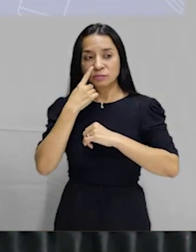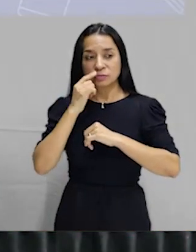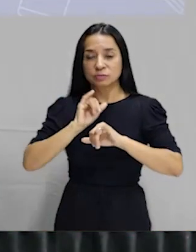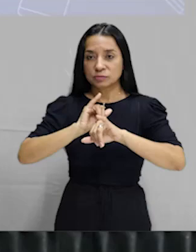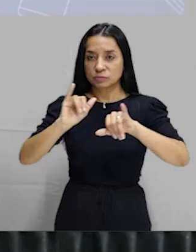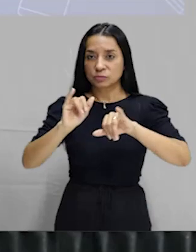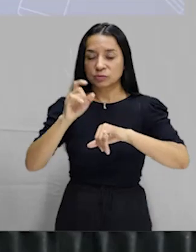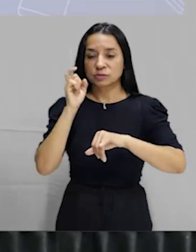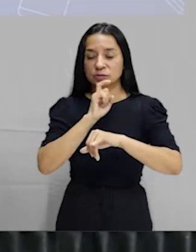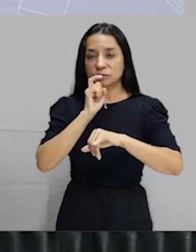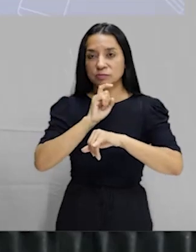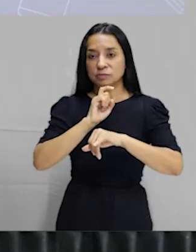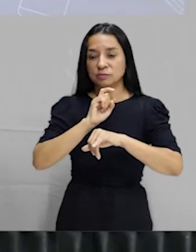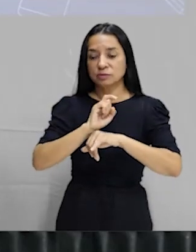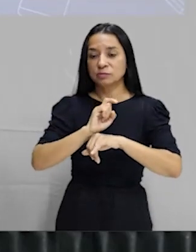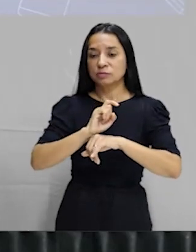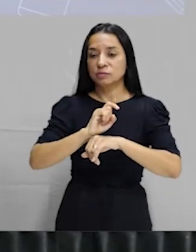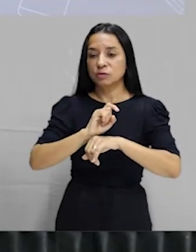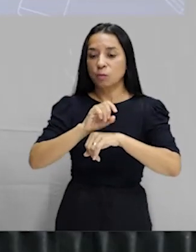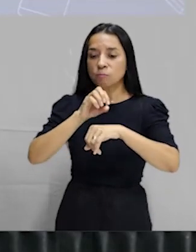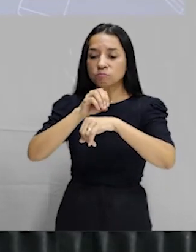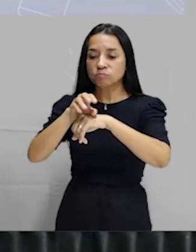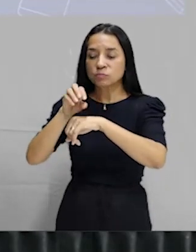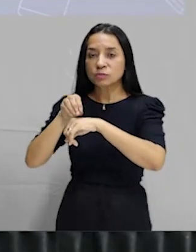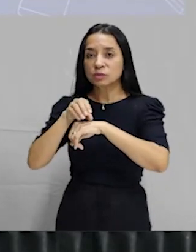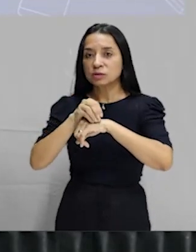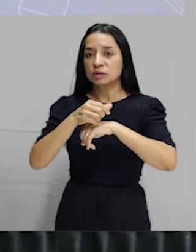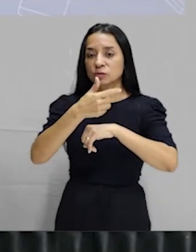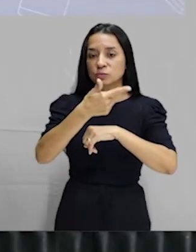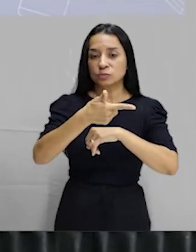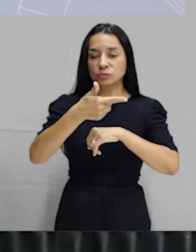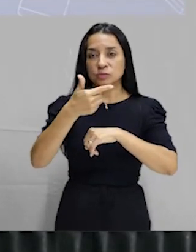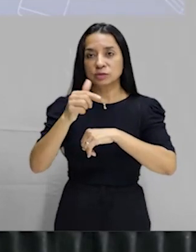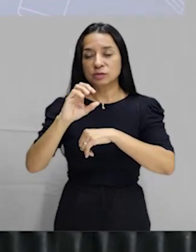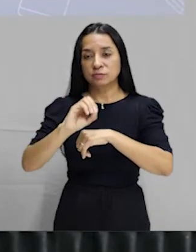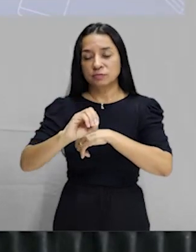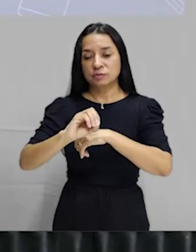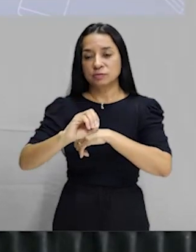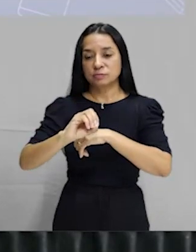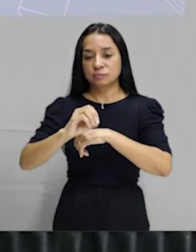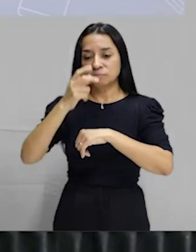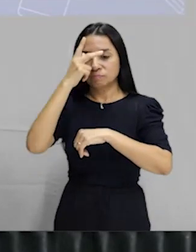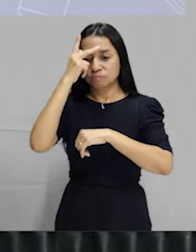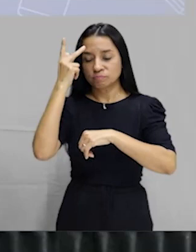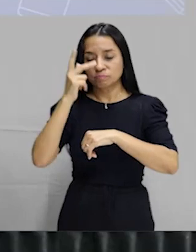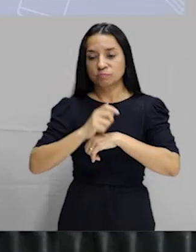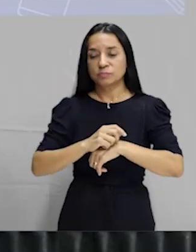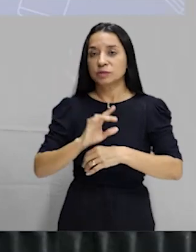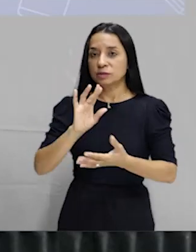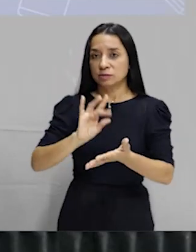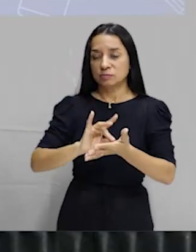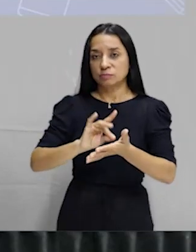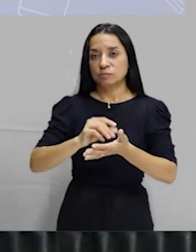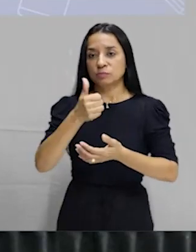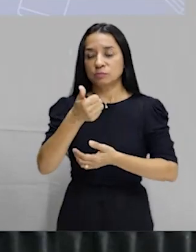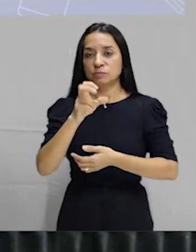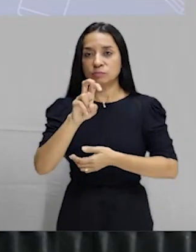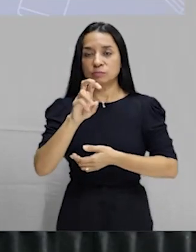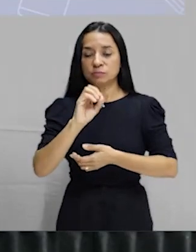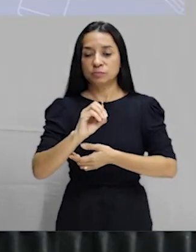por 220 deles. Ó, grifa, tá? E a verdadeira por